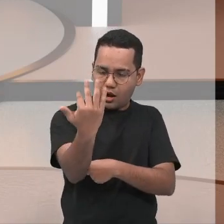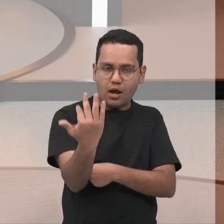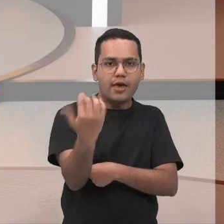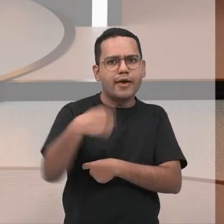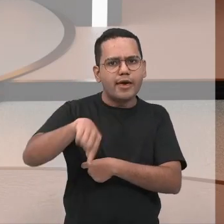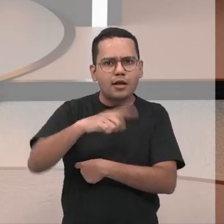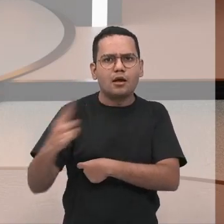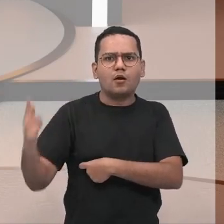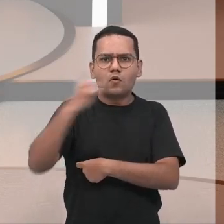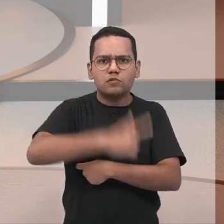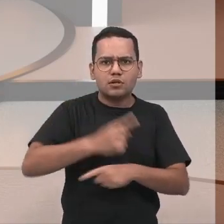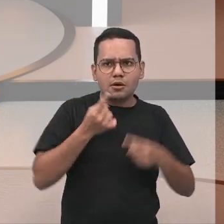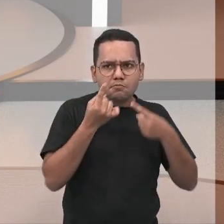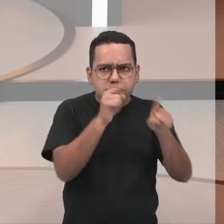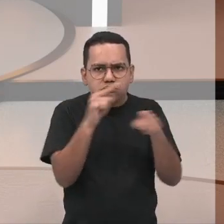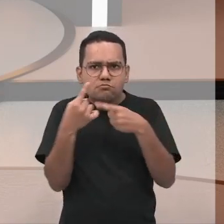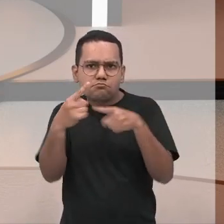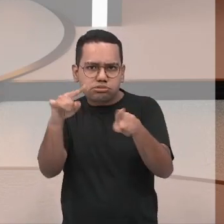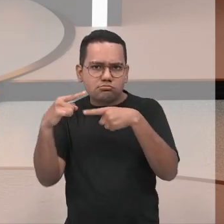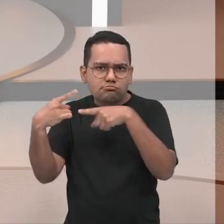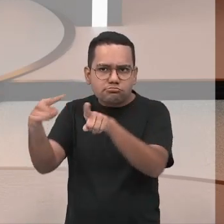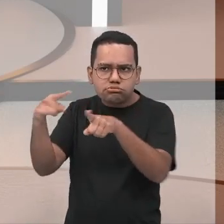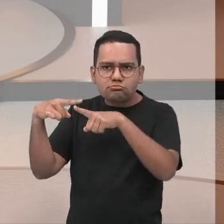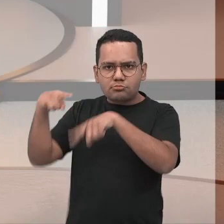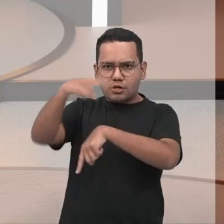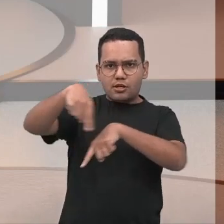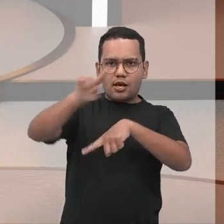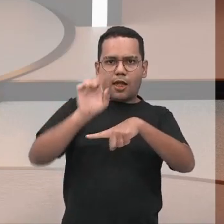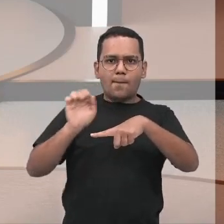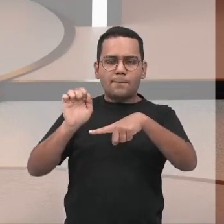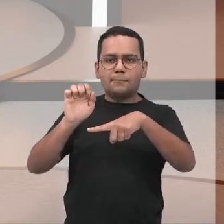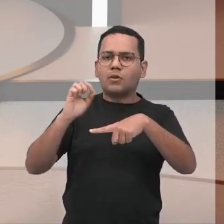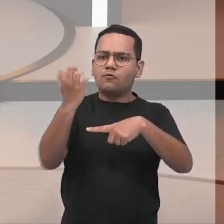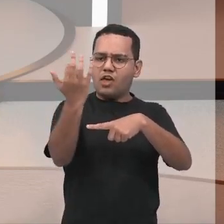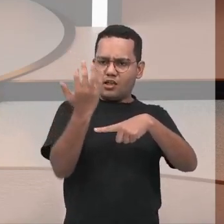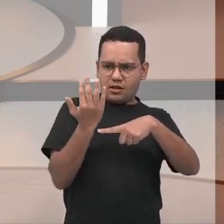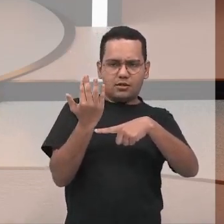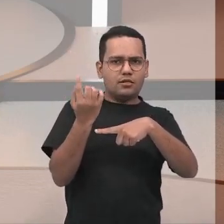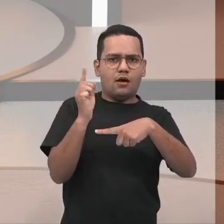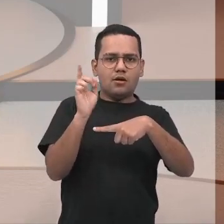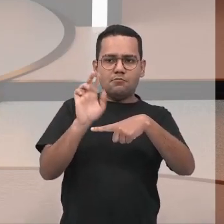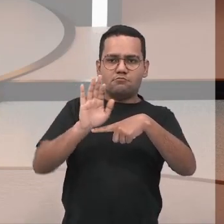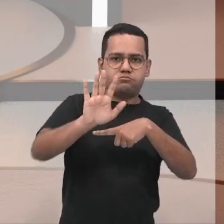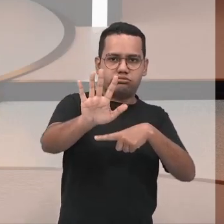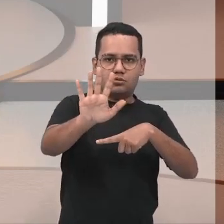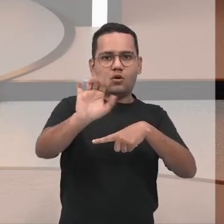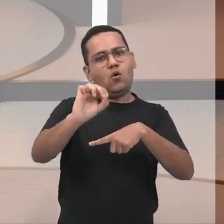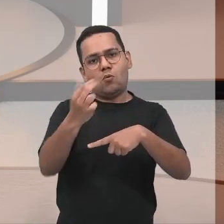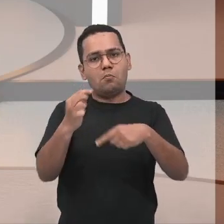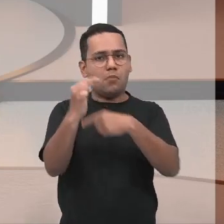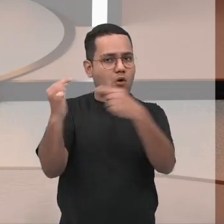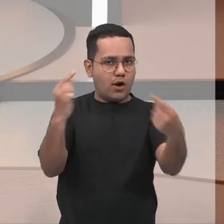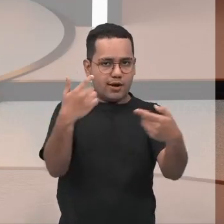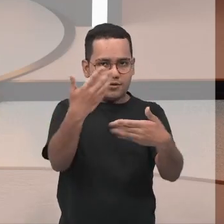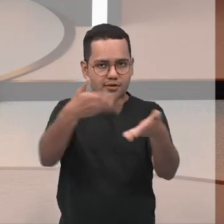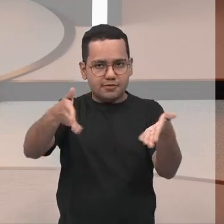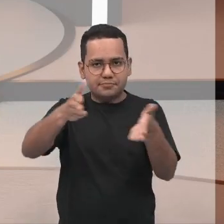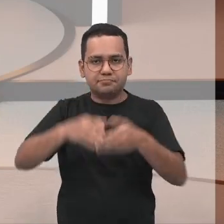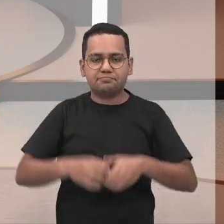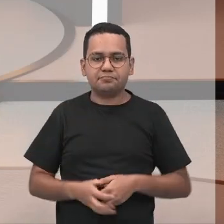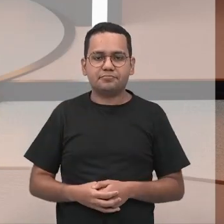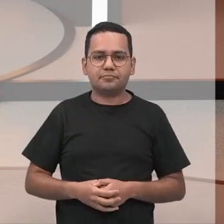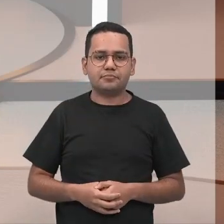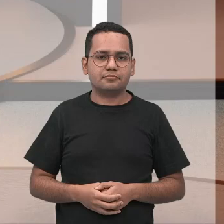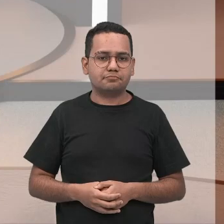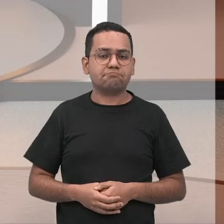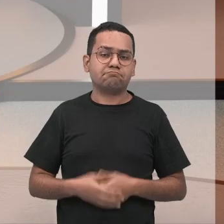ali ressachar, quase que não sai, com arma de fogo, com poderio bélico. Só que, galera, vocês podem imaginar, é literalmente um buraco